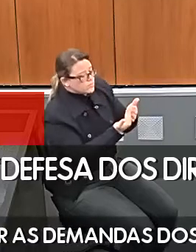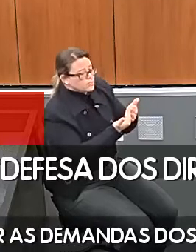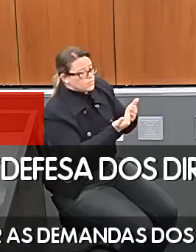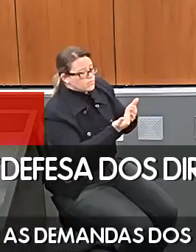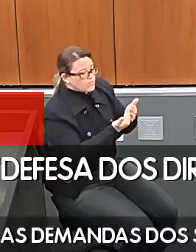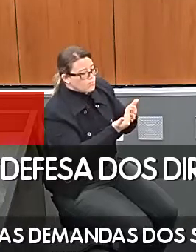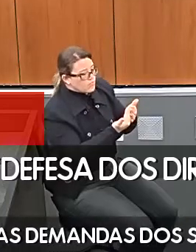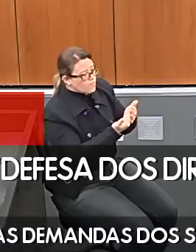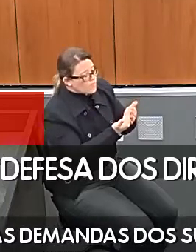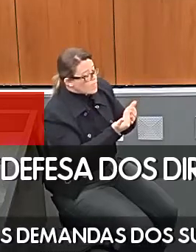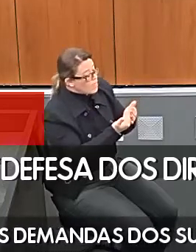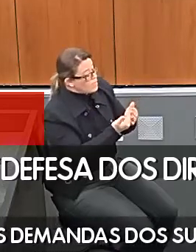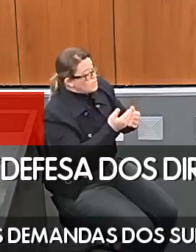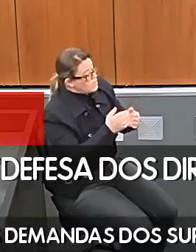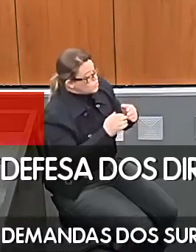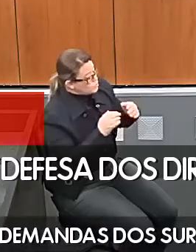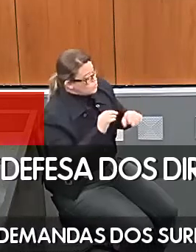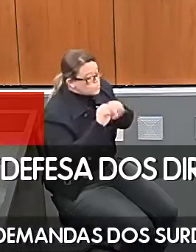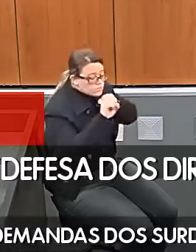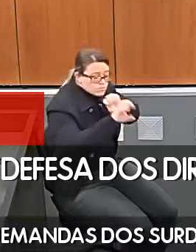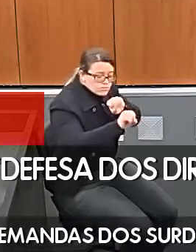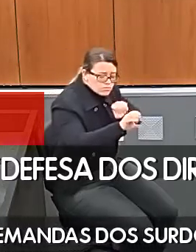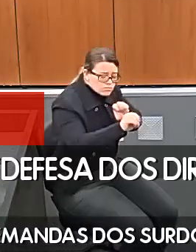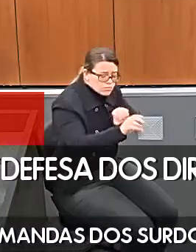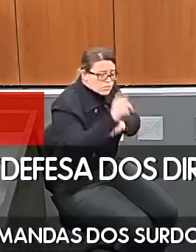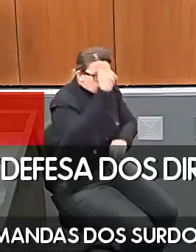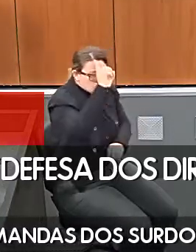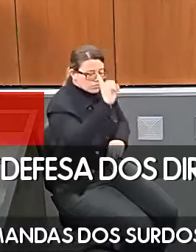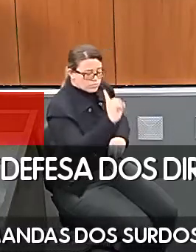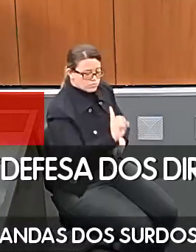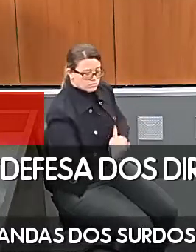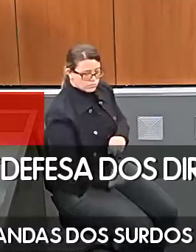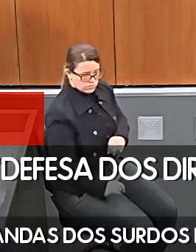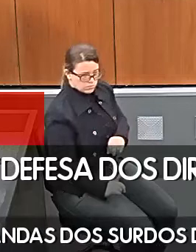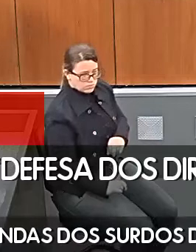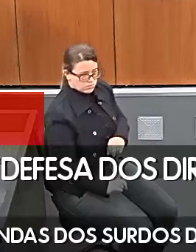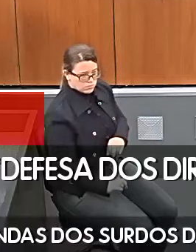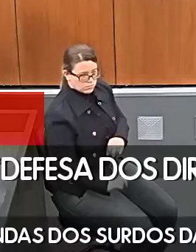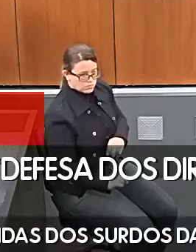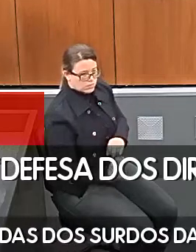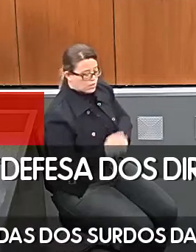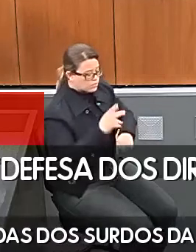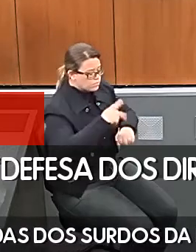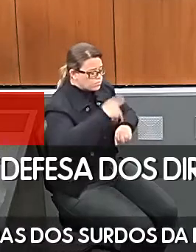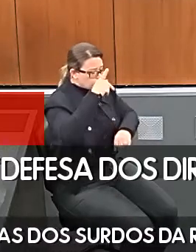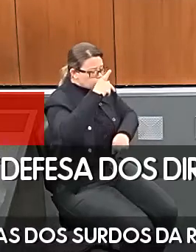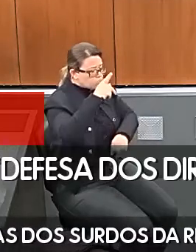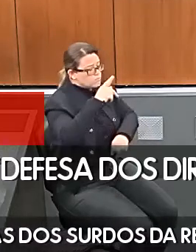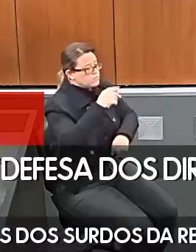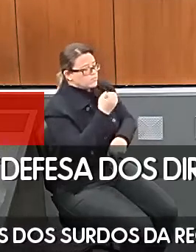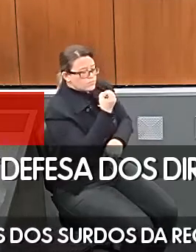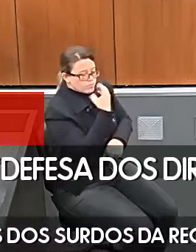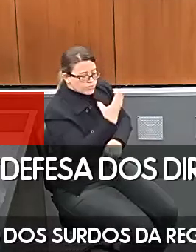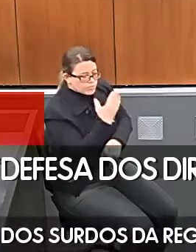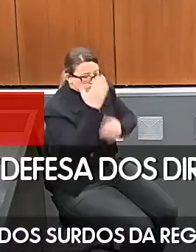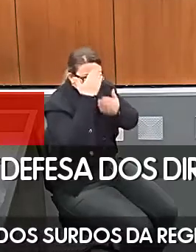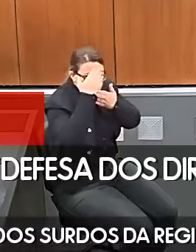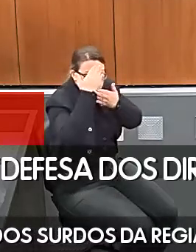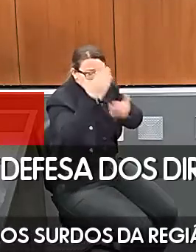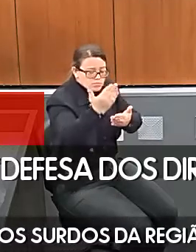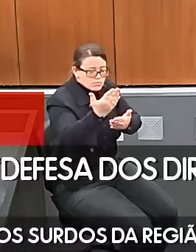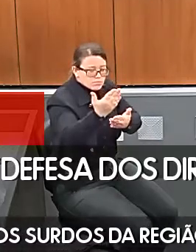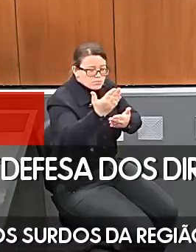é especialista em educação para pessoas com deficiência. Dona Vilma, muito obrigada, senhora, e as